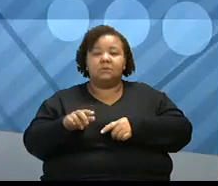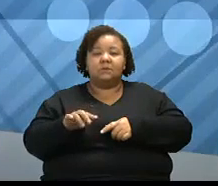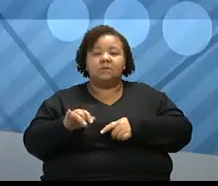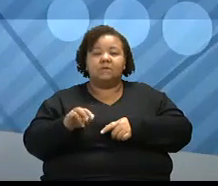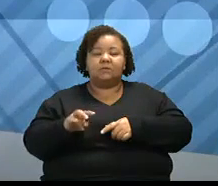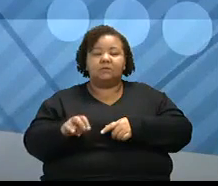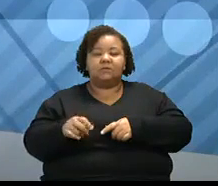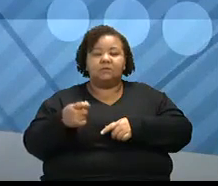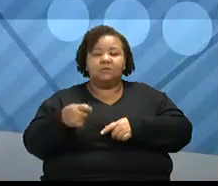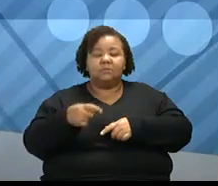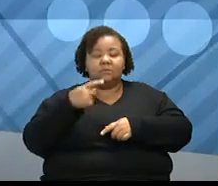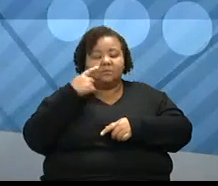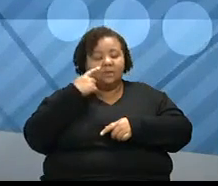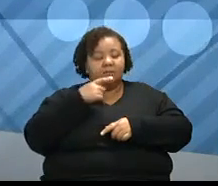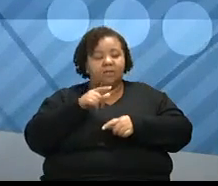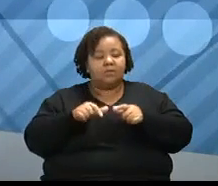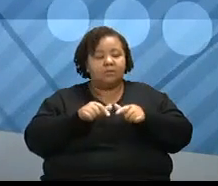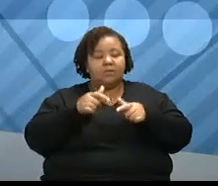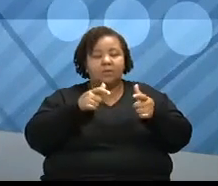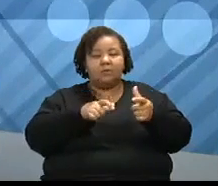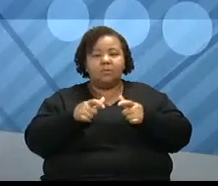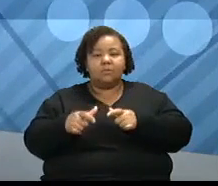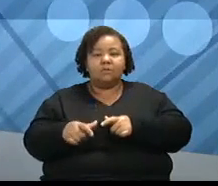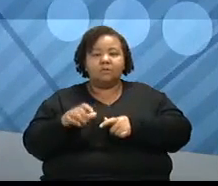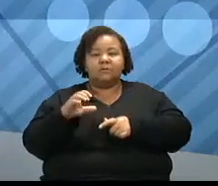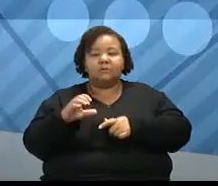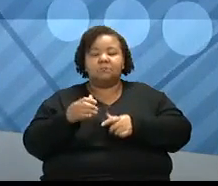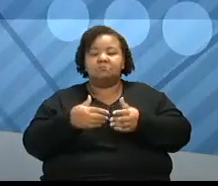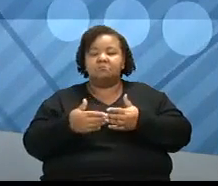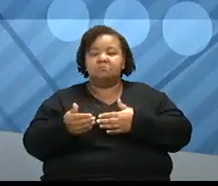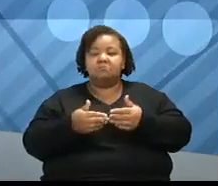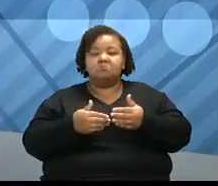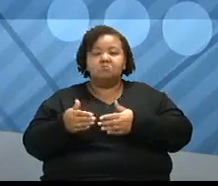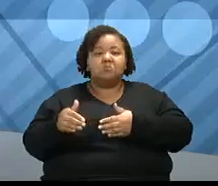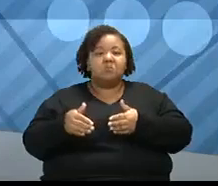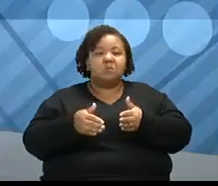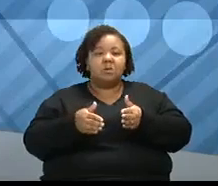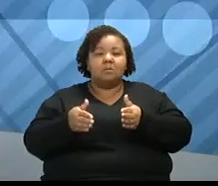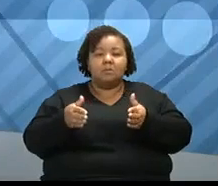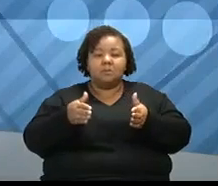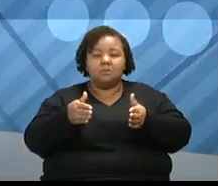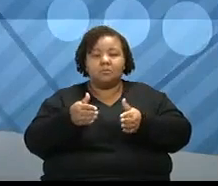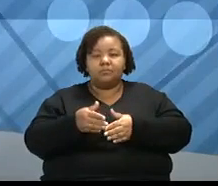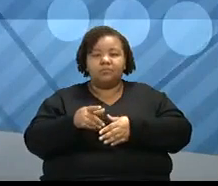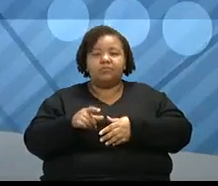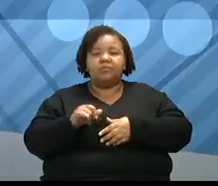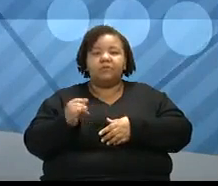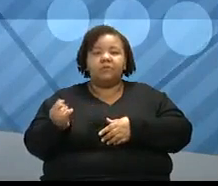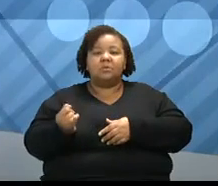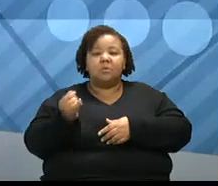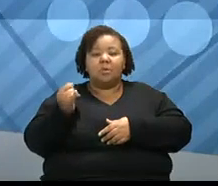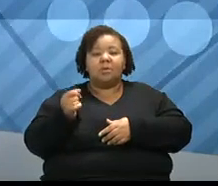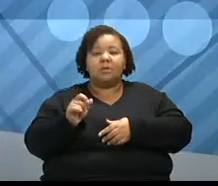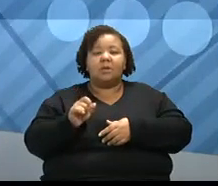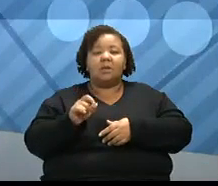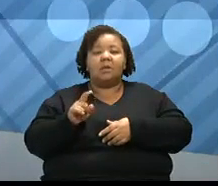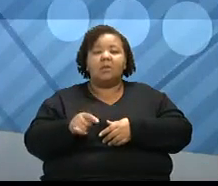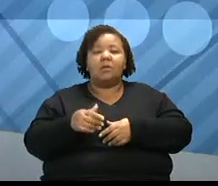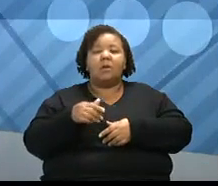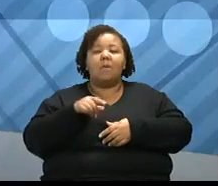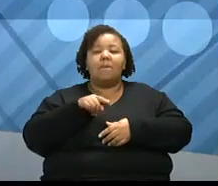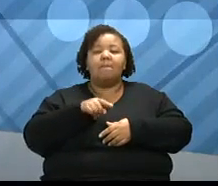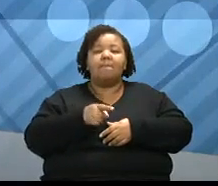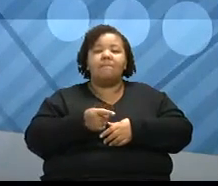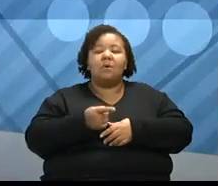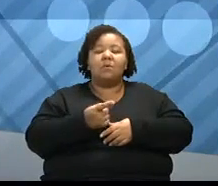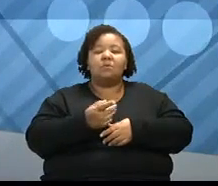o trabalho desse campo sobre uma região C, não importa o caminho que eu estou tomando. O que importa é qual é meu ponto